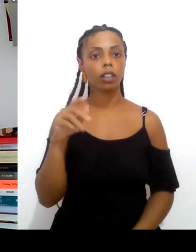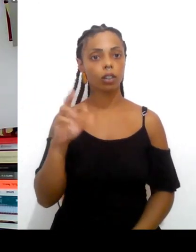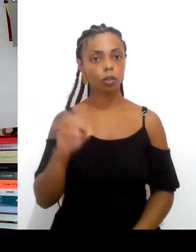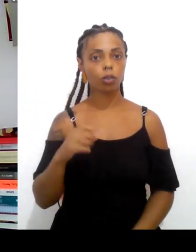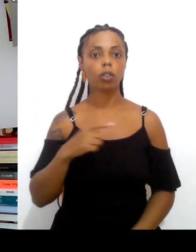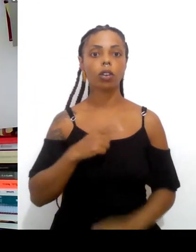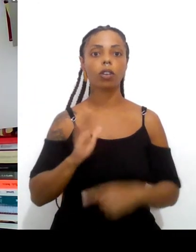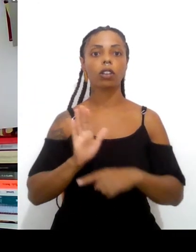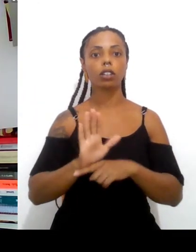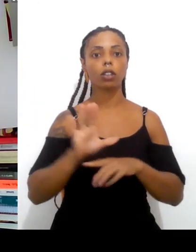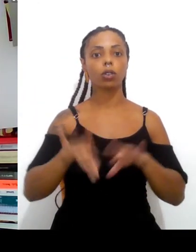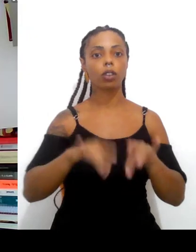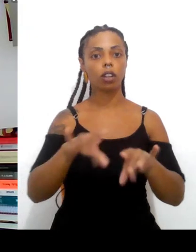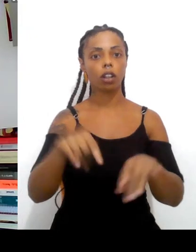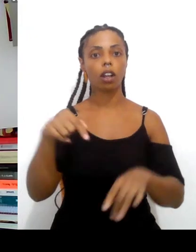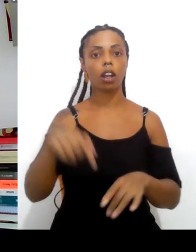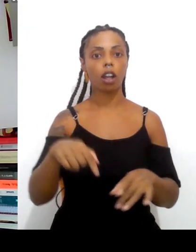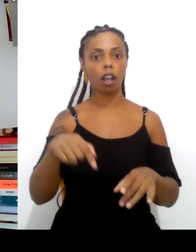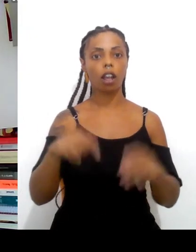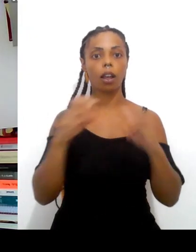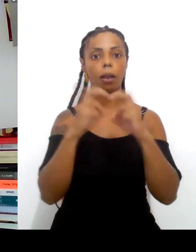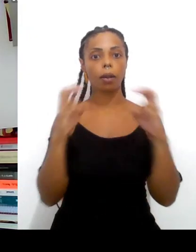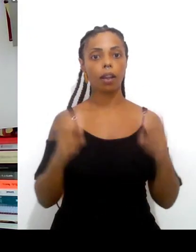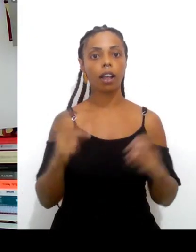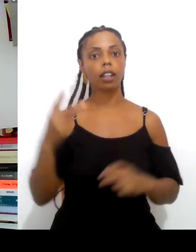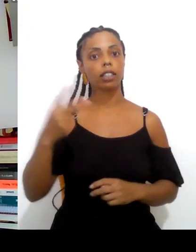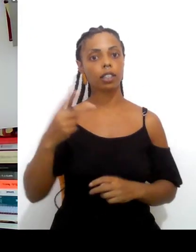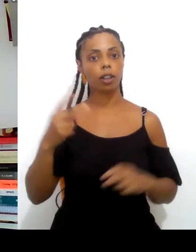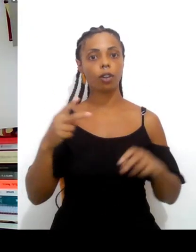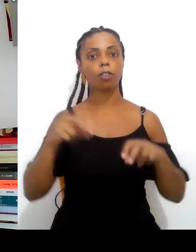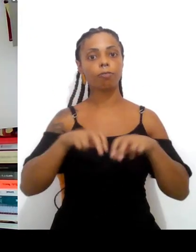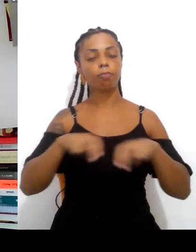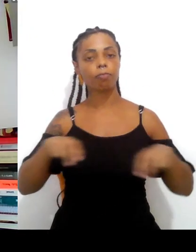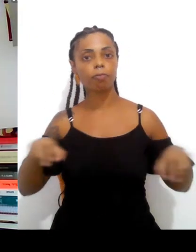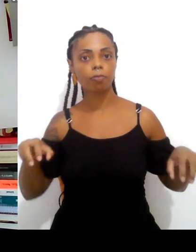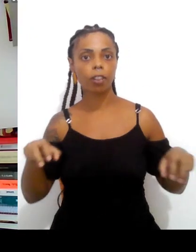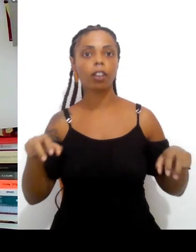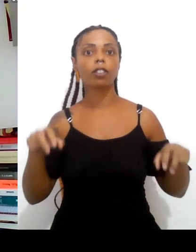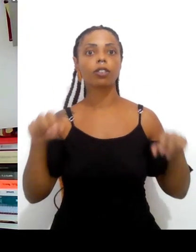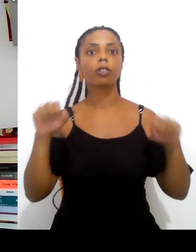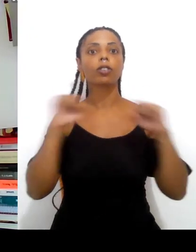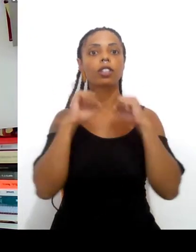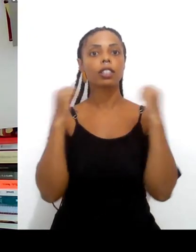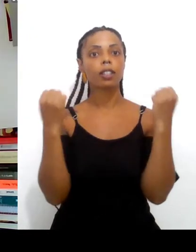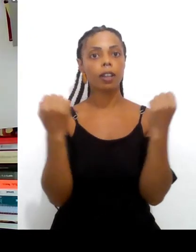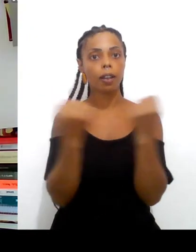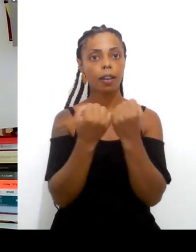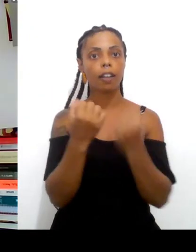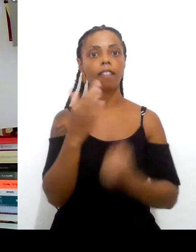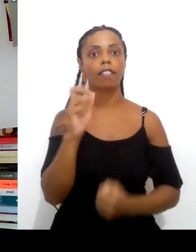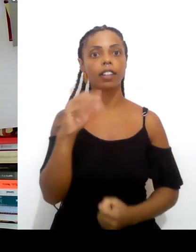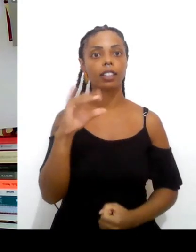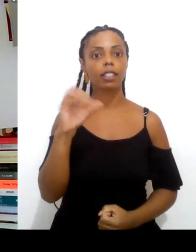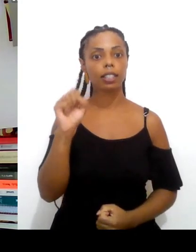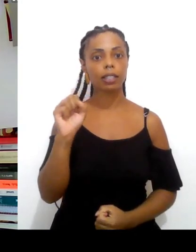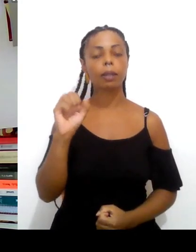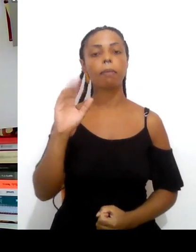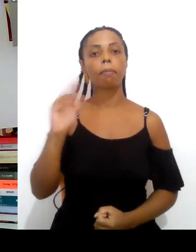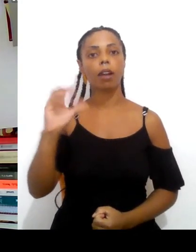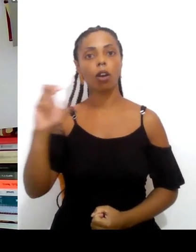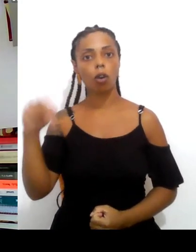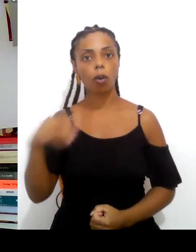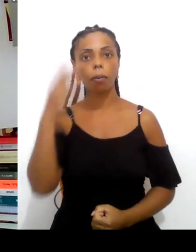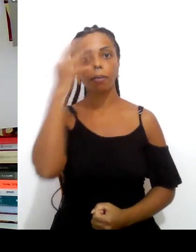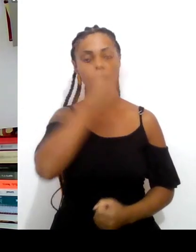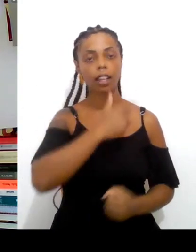e essa é a segunda mesa do seminário Francis Bacon a beleza da carne que é um seminário preparatório